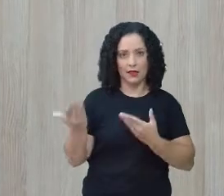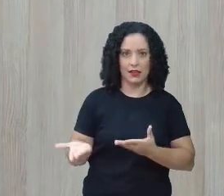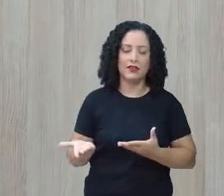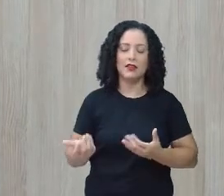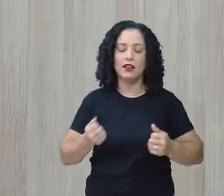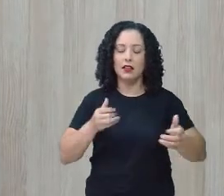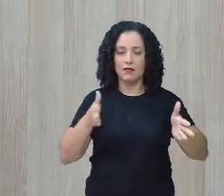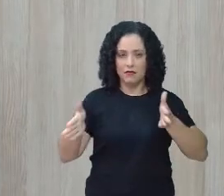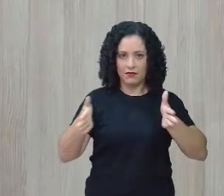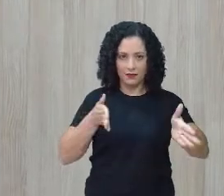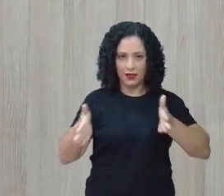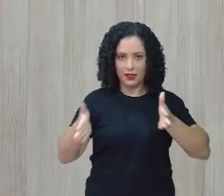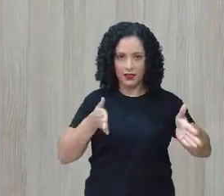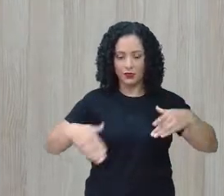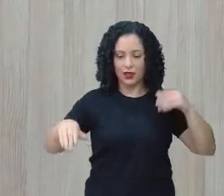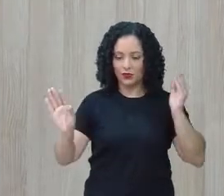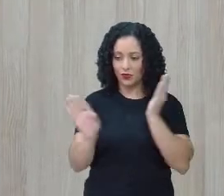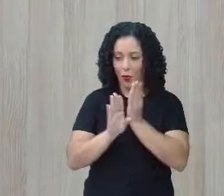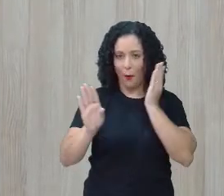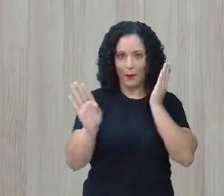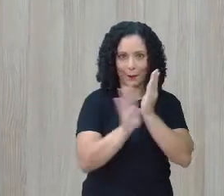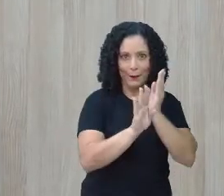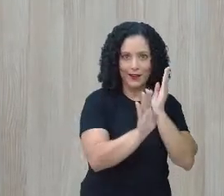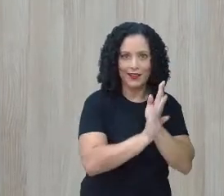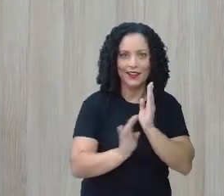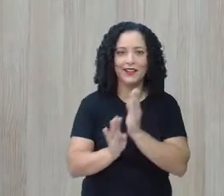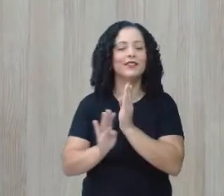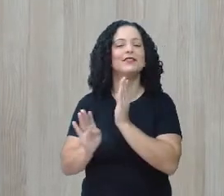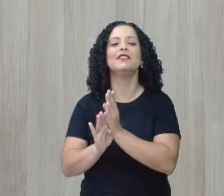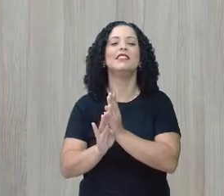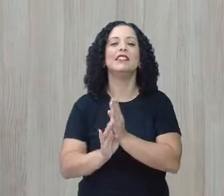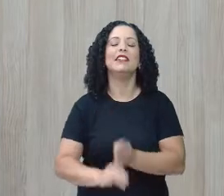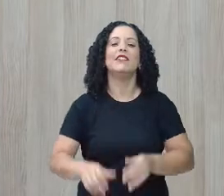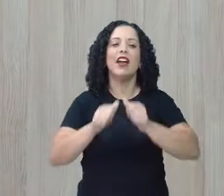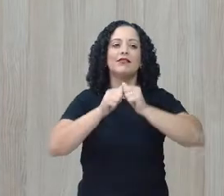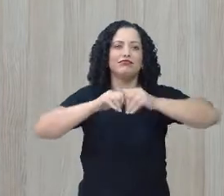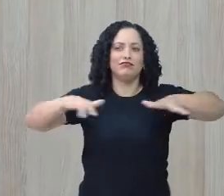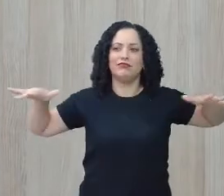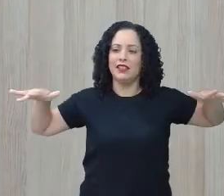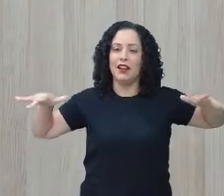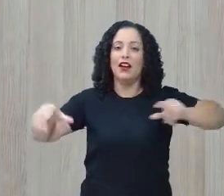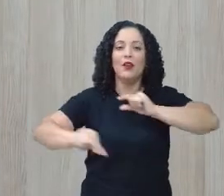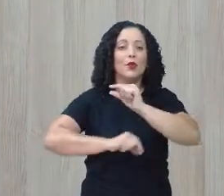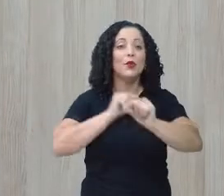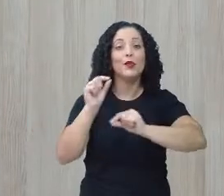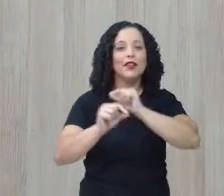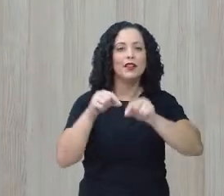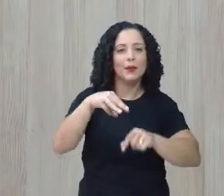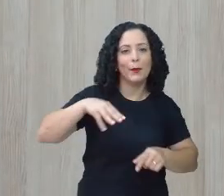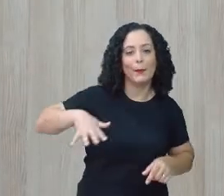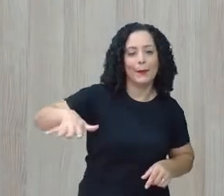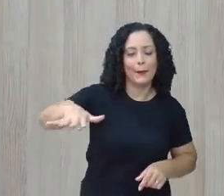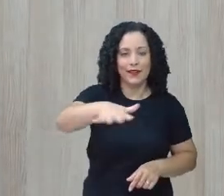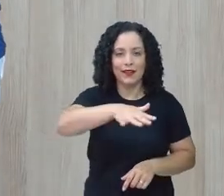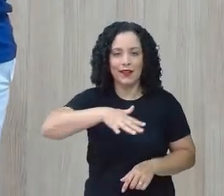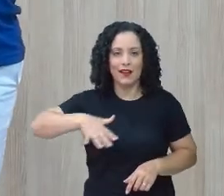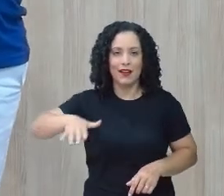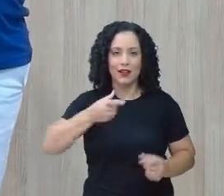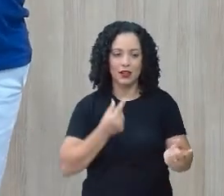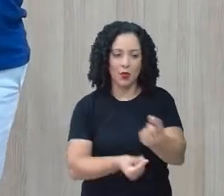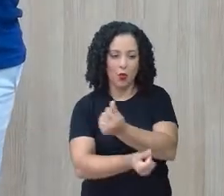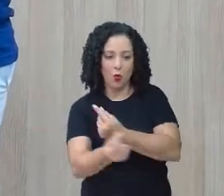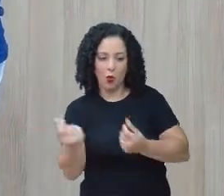né? Dessa atividade de descobrimentos aí que eles vão ampliar, por exemplo, a questão do mercado, né? De